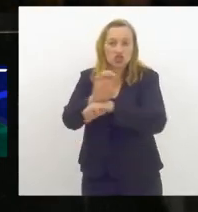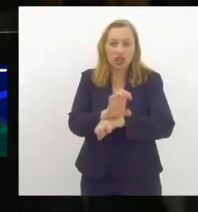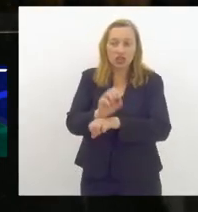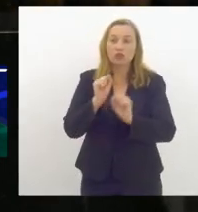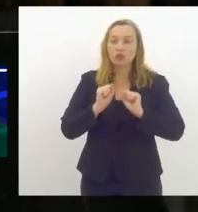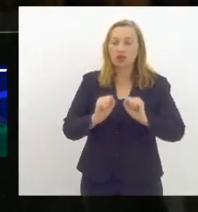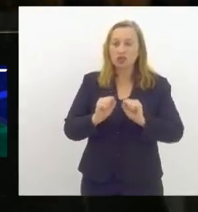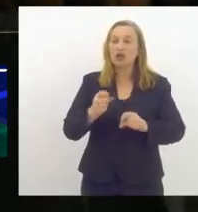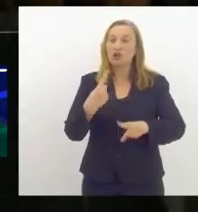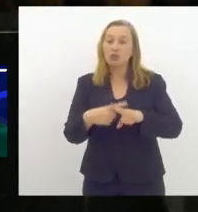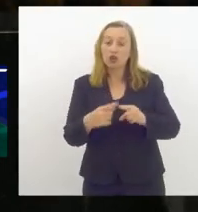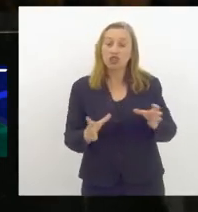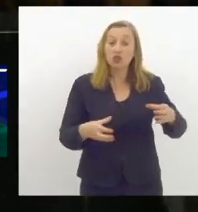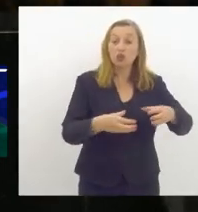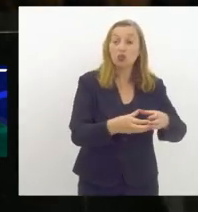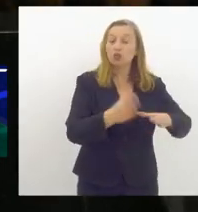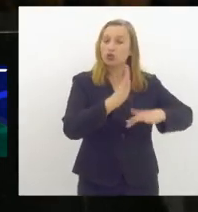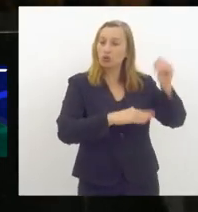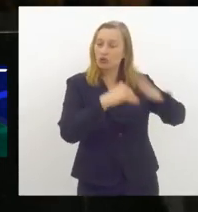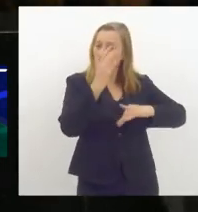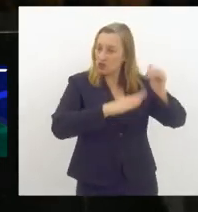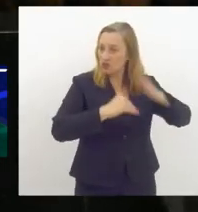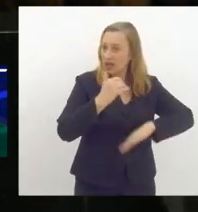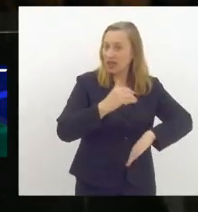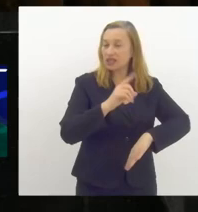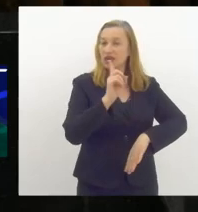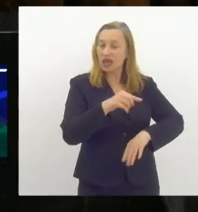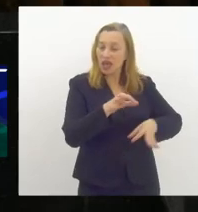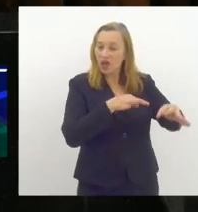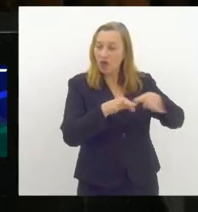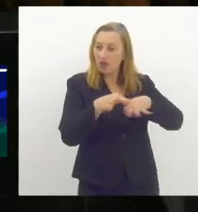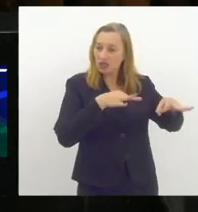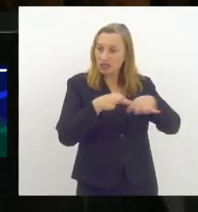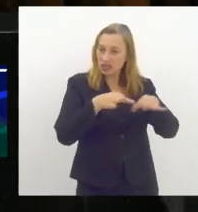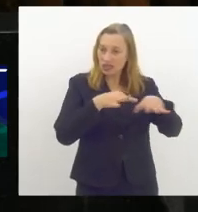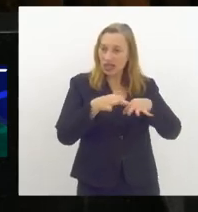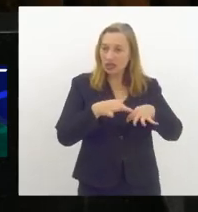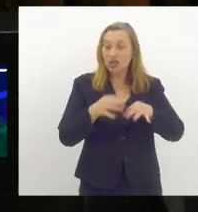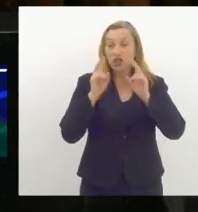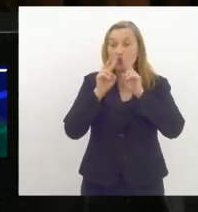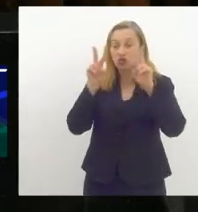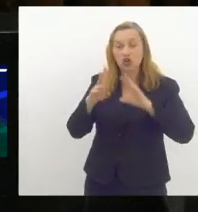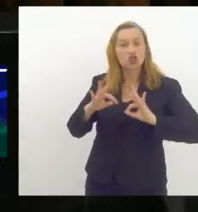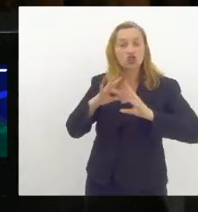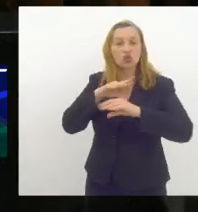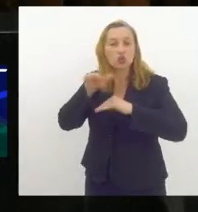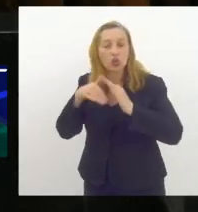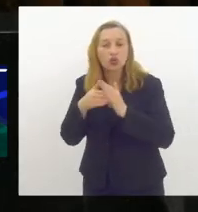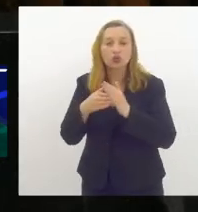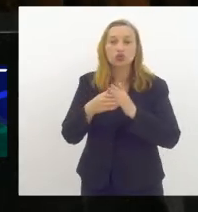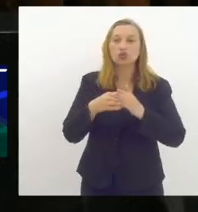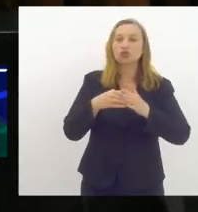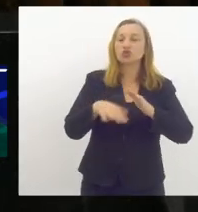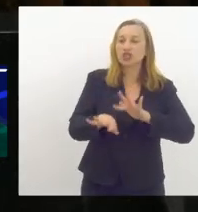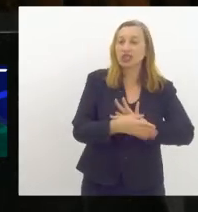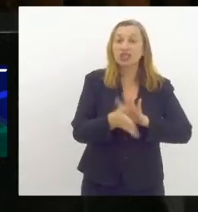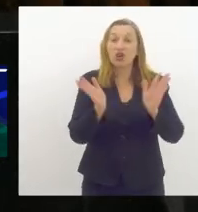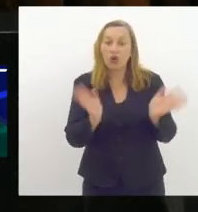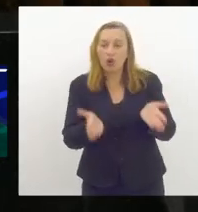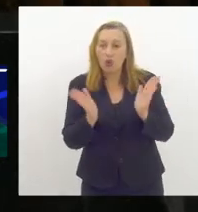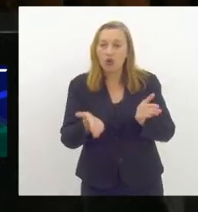possíveis porque essa categoria é politizada uma categoria organizada e os olhos de todos os taxistas do Brasil hoje